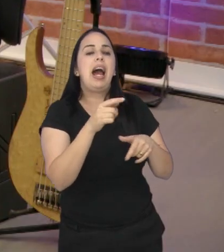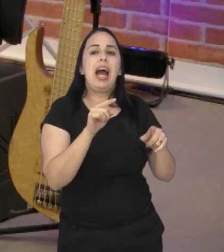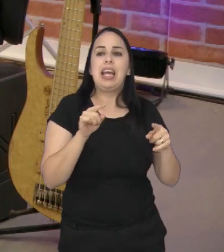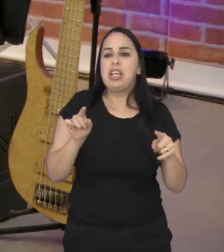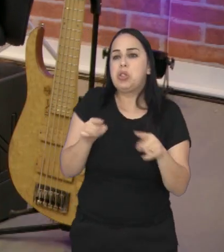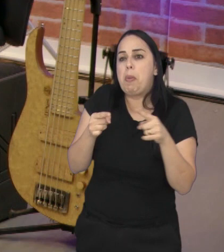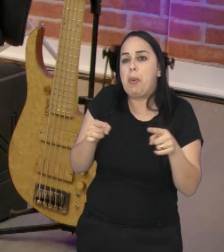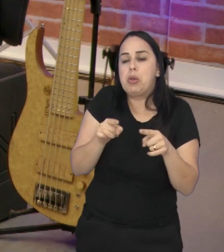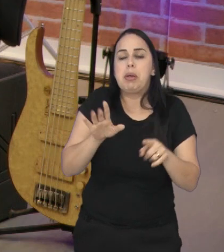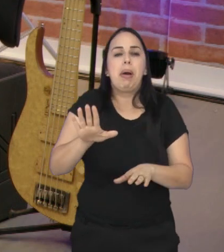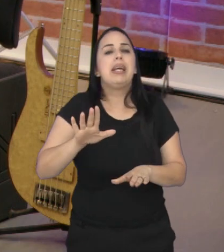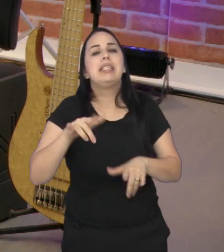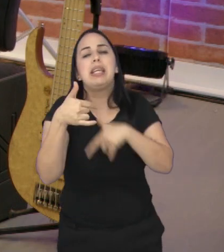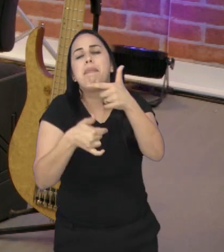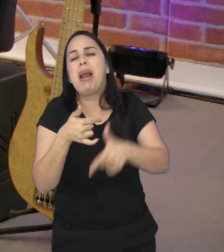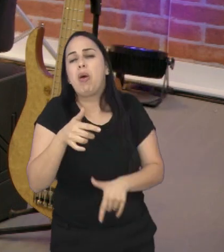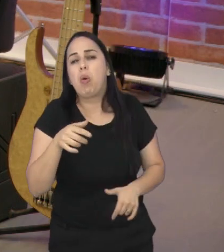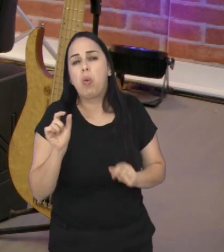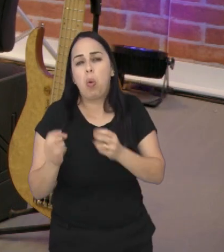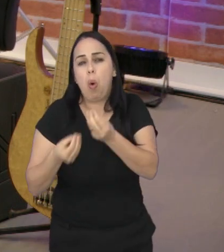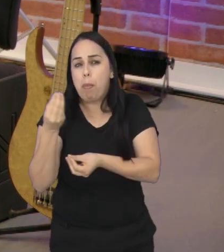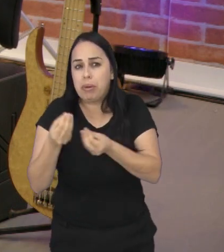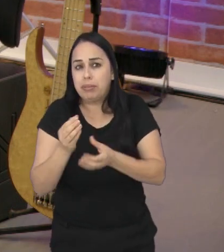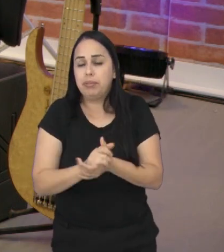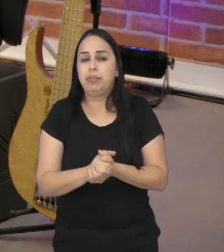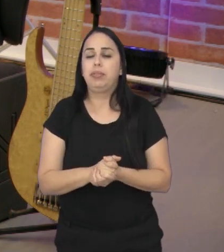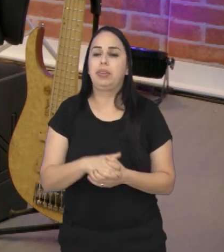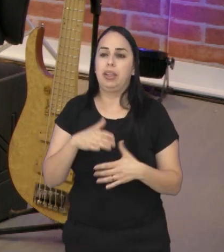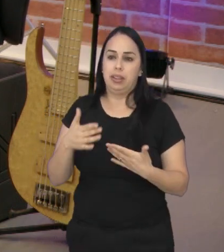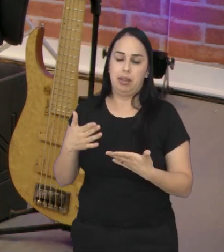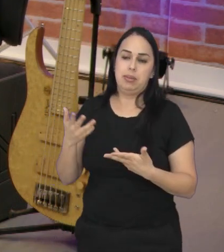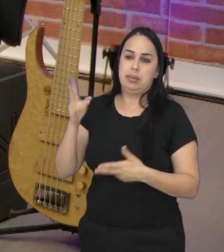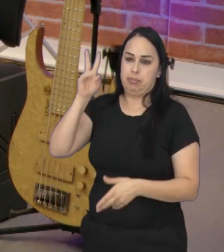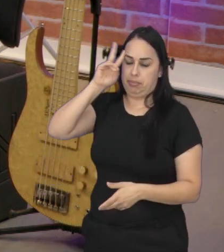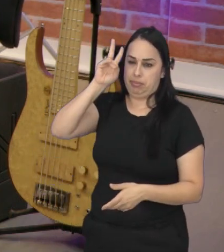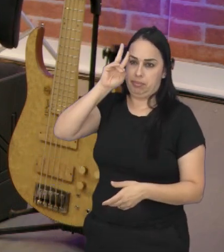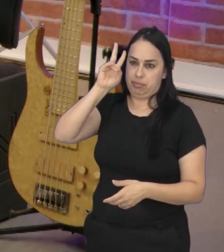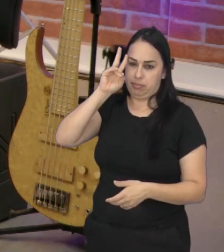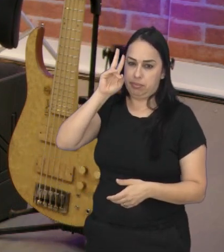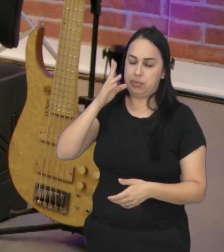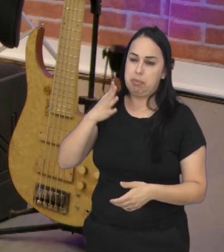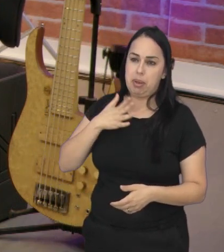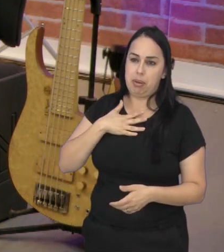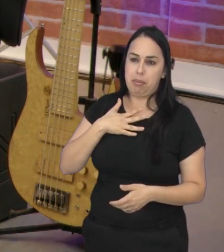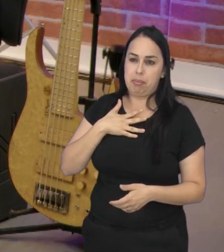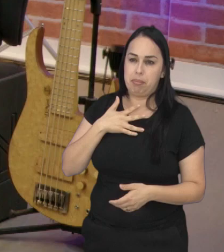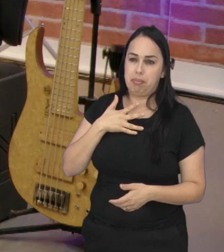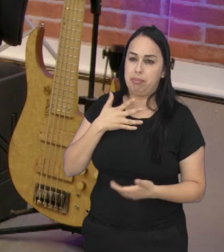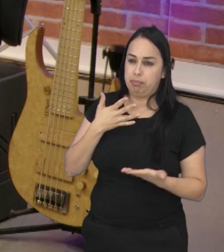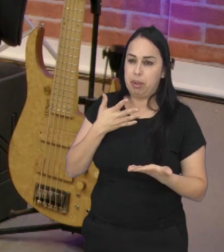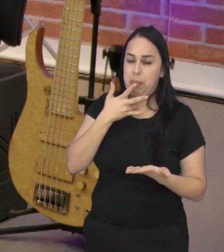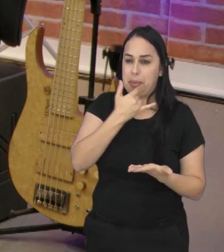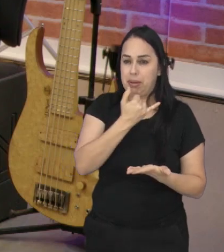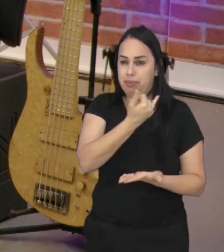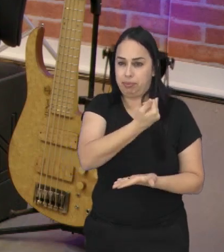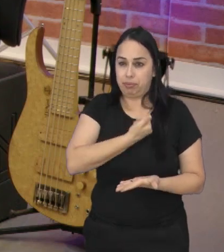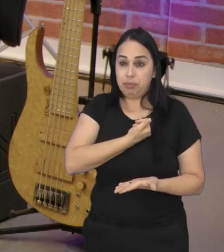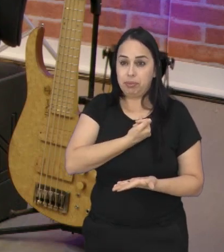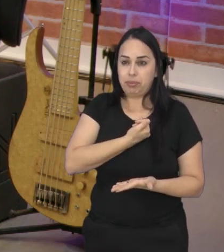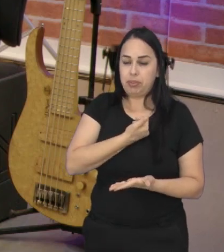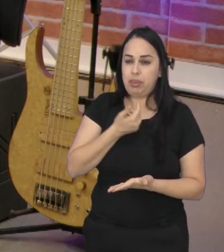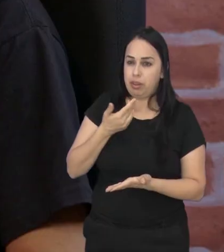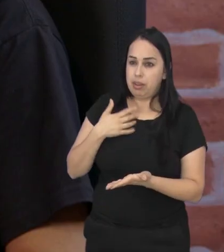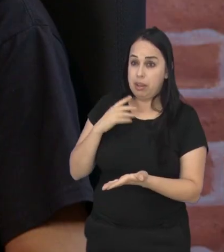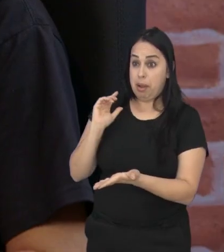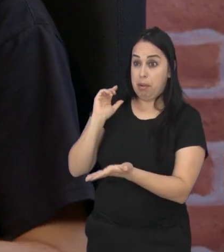quê? É isso mesmo. E aí rolou meio que essa história, né, na época, meu pai ainda vivo, virou pra mim e falou assim, vai fazer